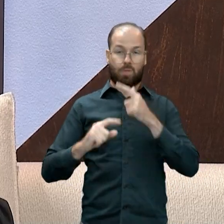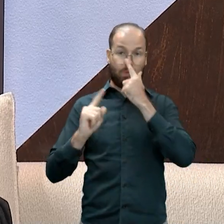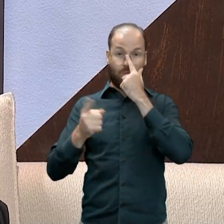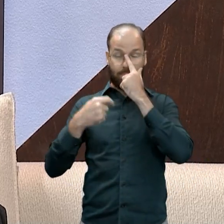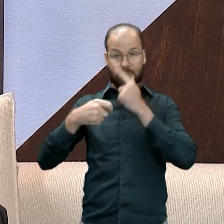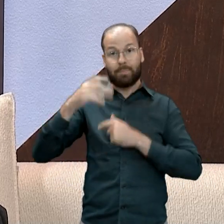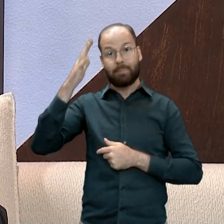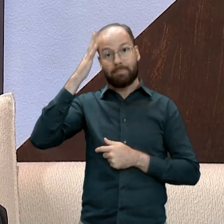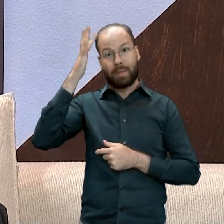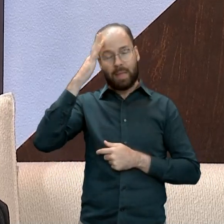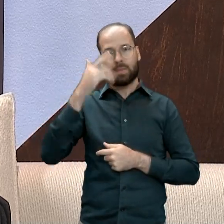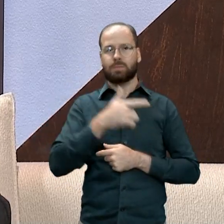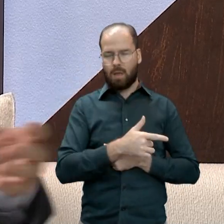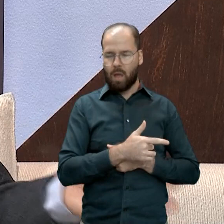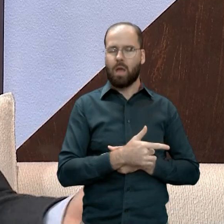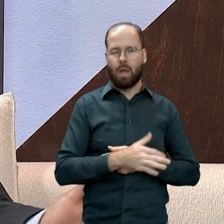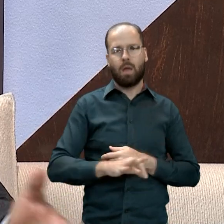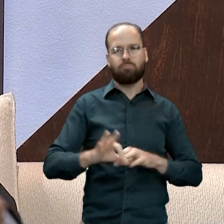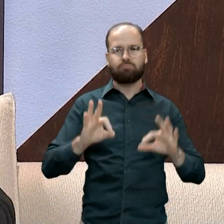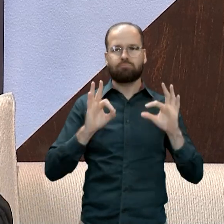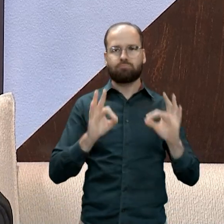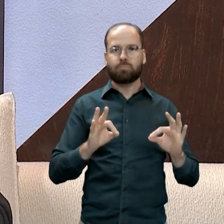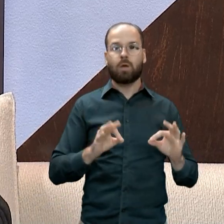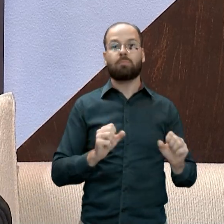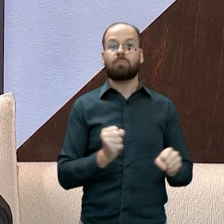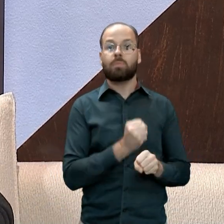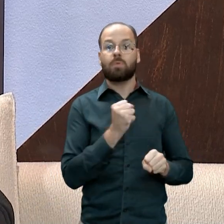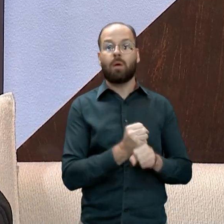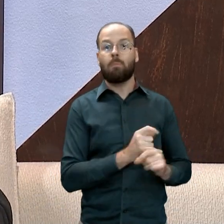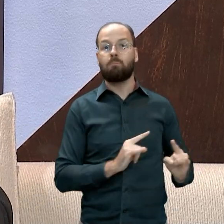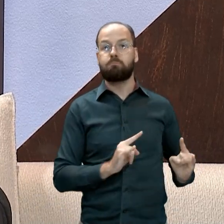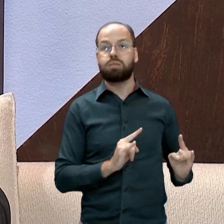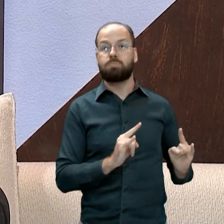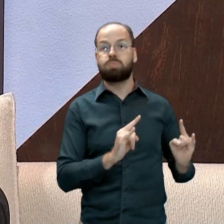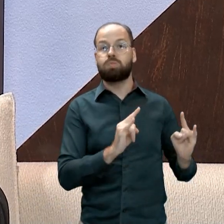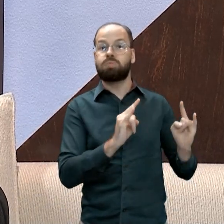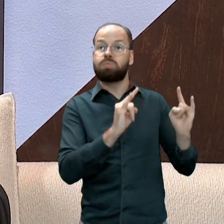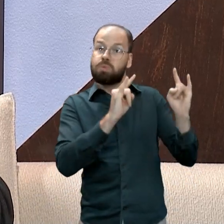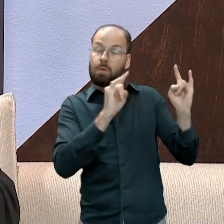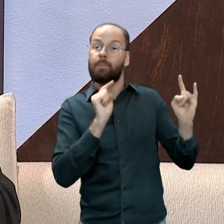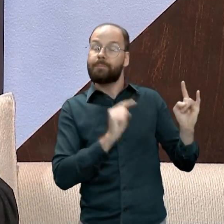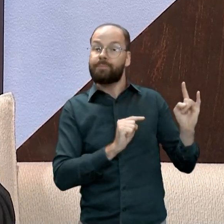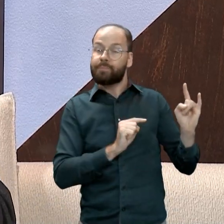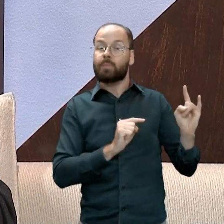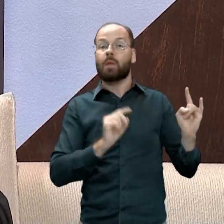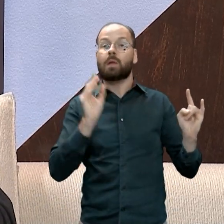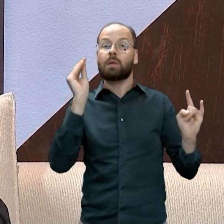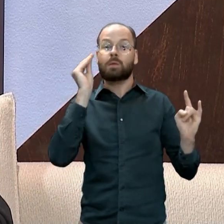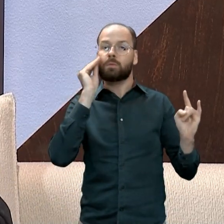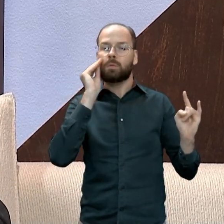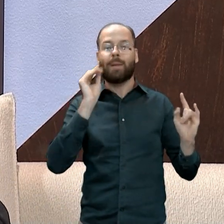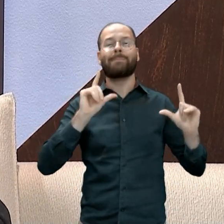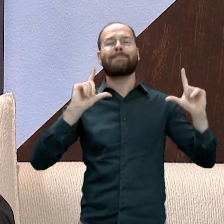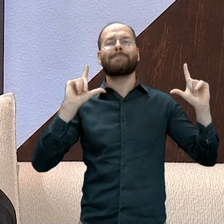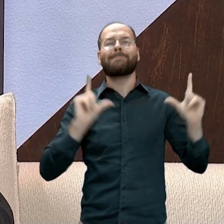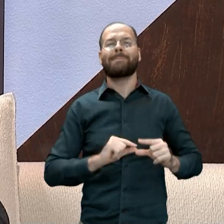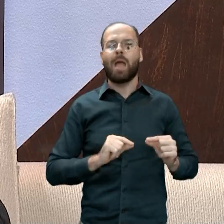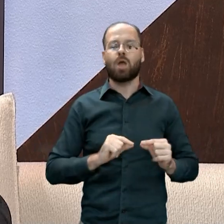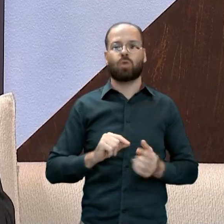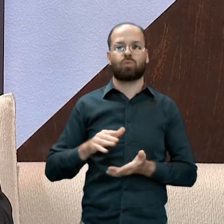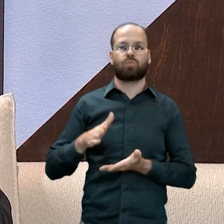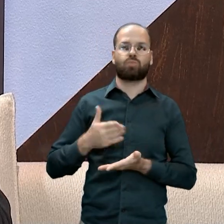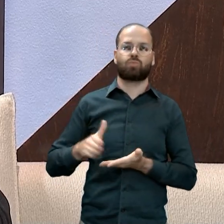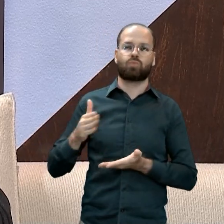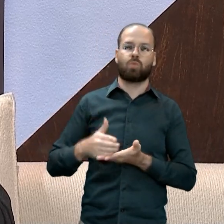pensar sistemicamente no edifício, né, na obra de arte, com a menor geração de carbono,